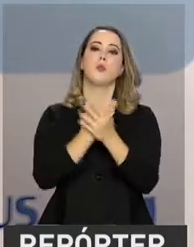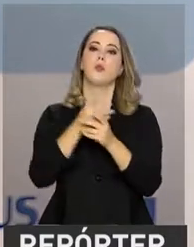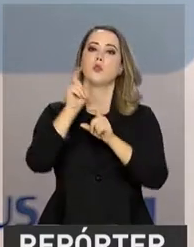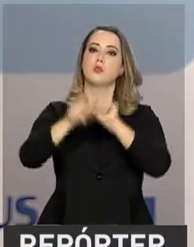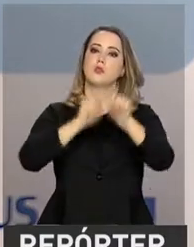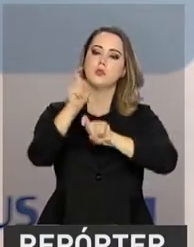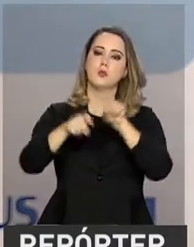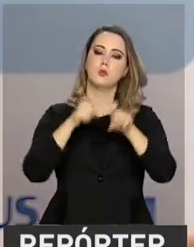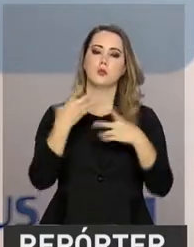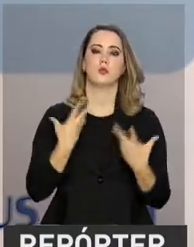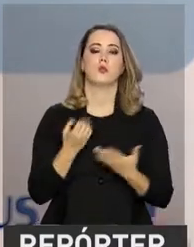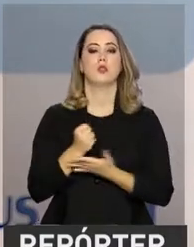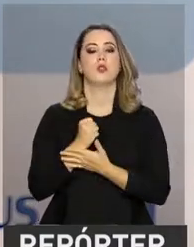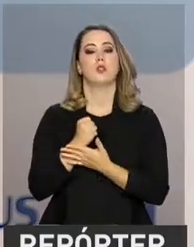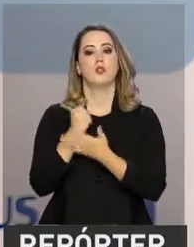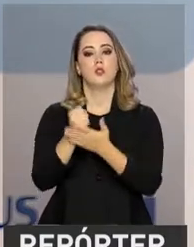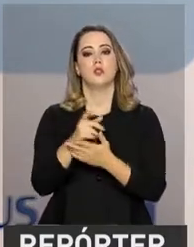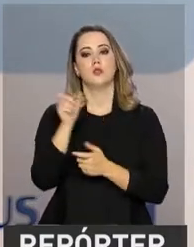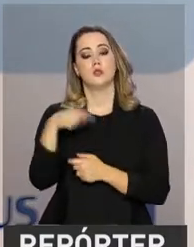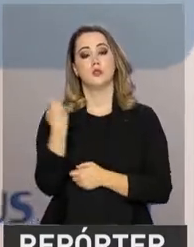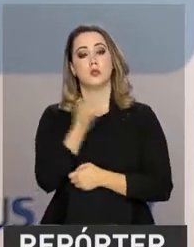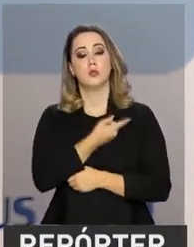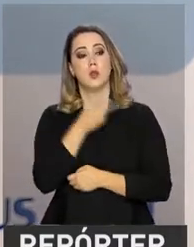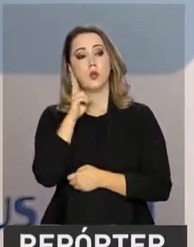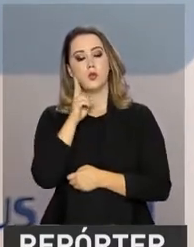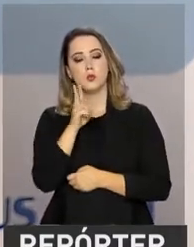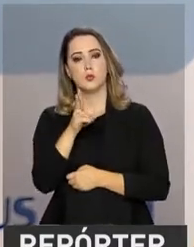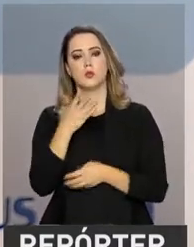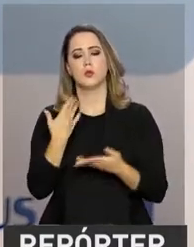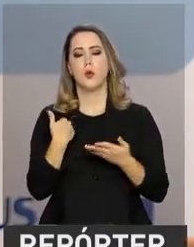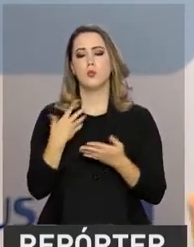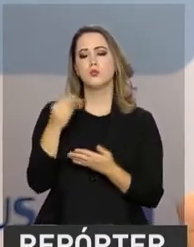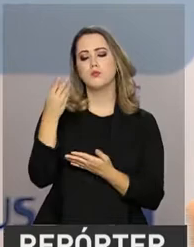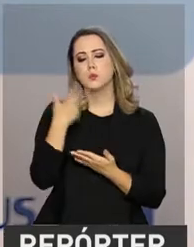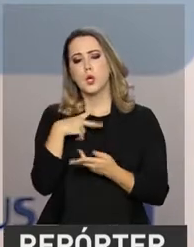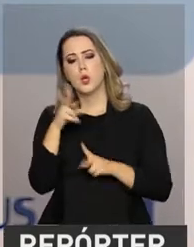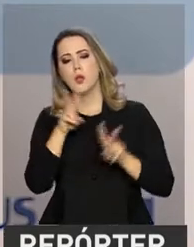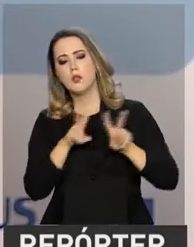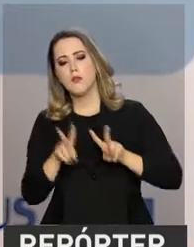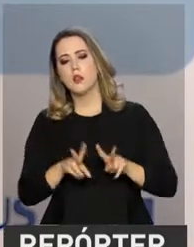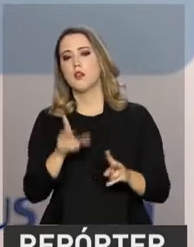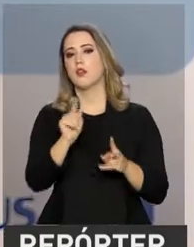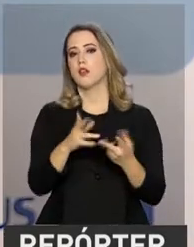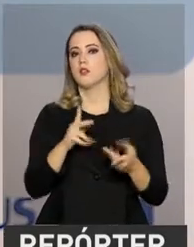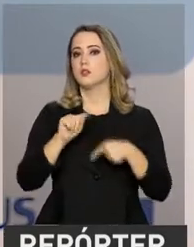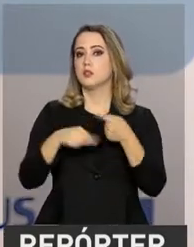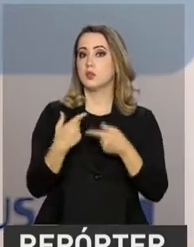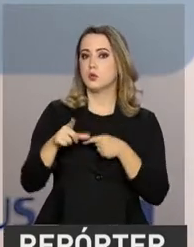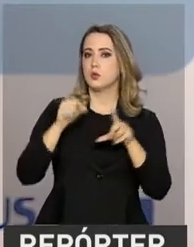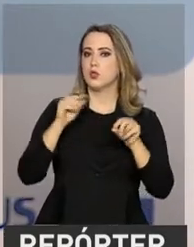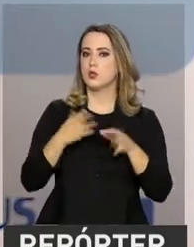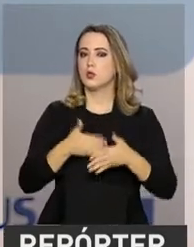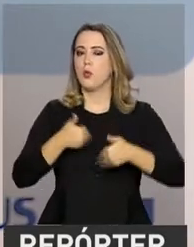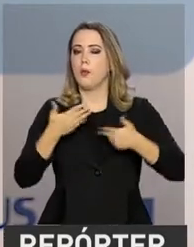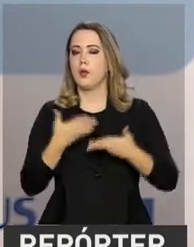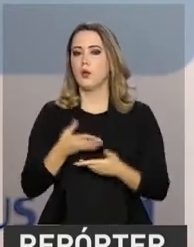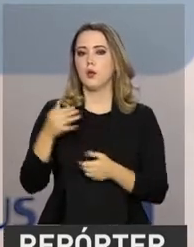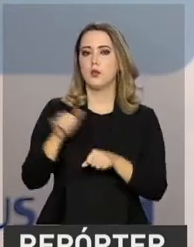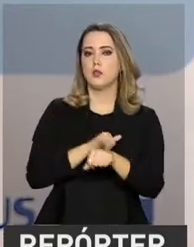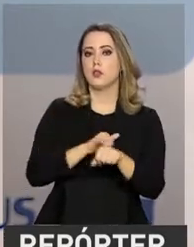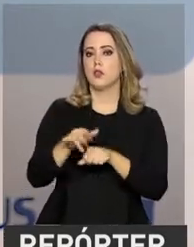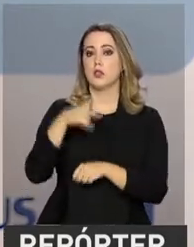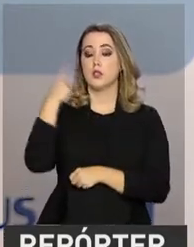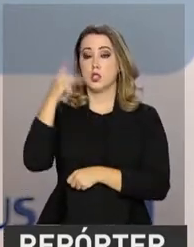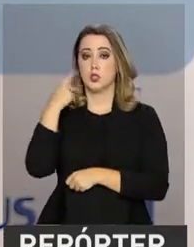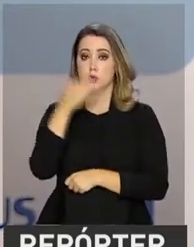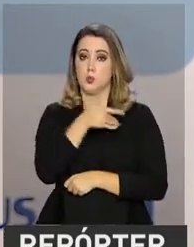de saúde disponível para que nós possamos avaliar isso essas ações e definimos as melhores políticas de saúde pública